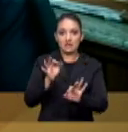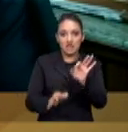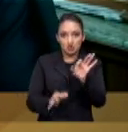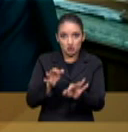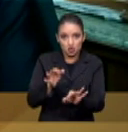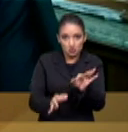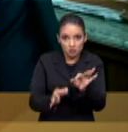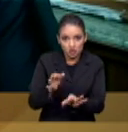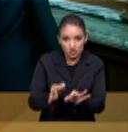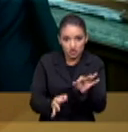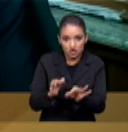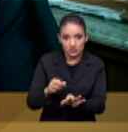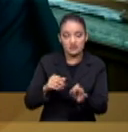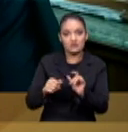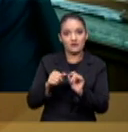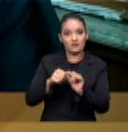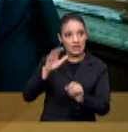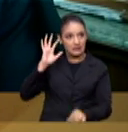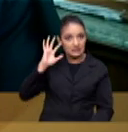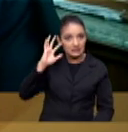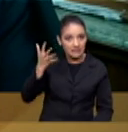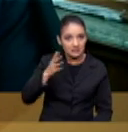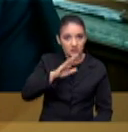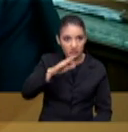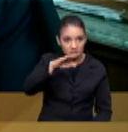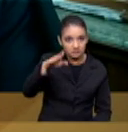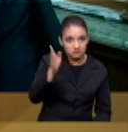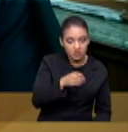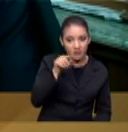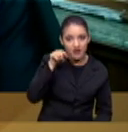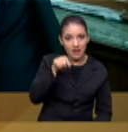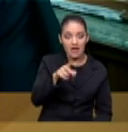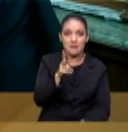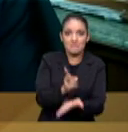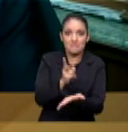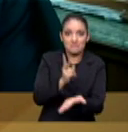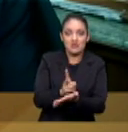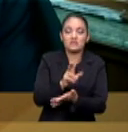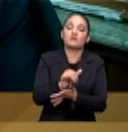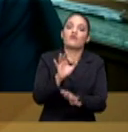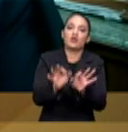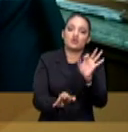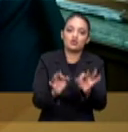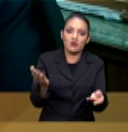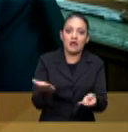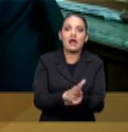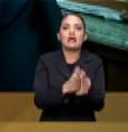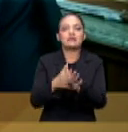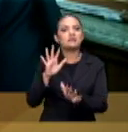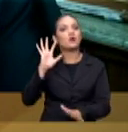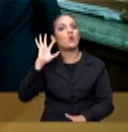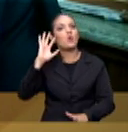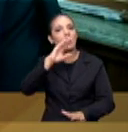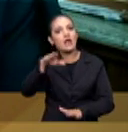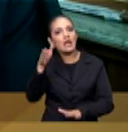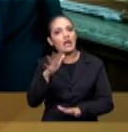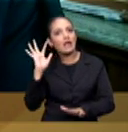decisão reincidenda processar e julgar a ação rescisória que vise